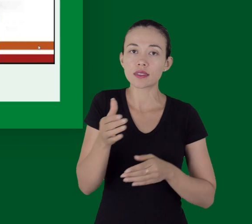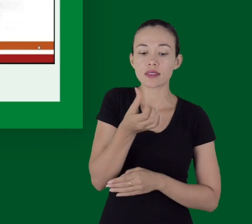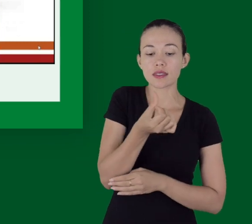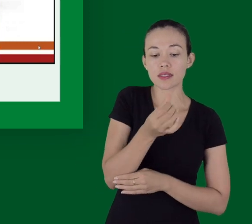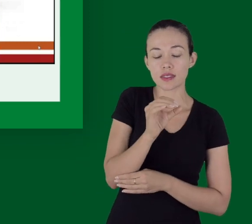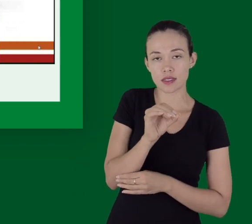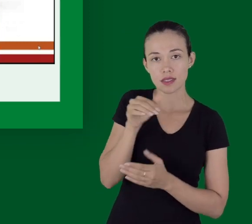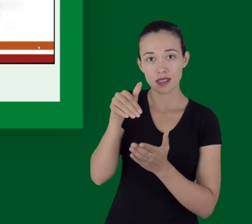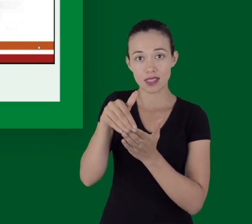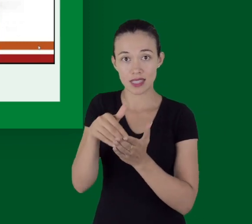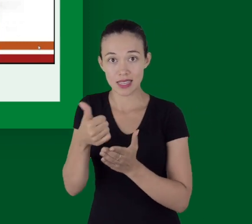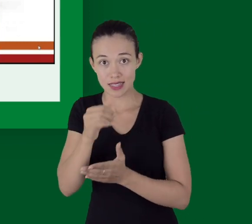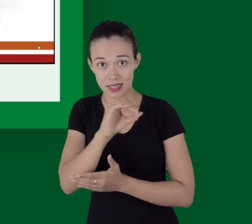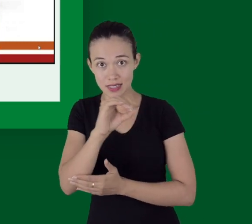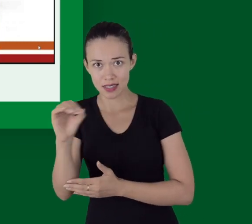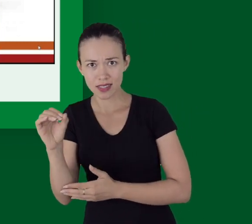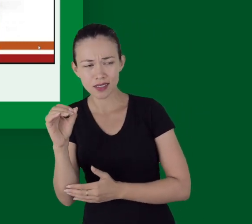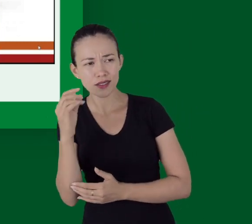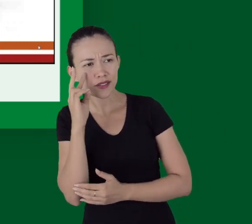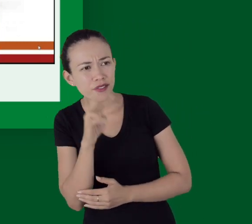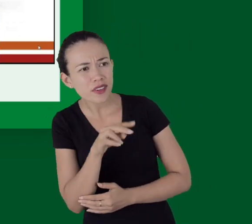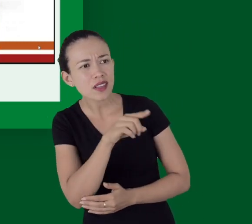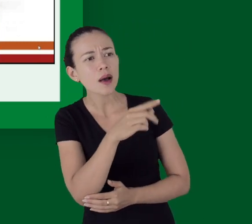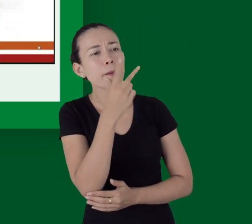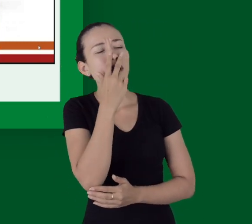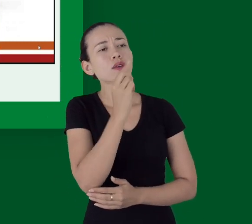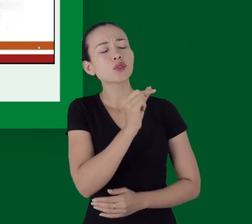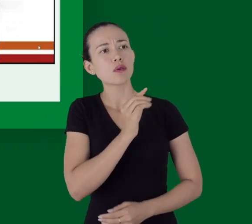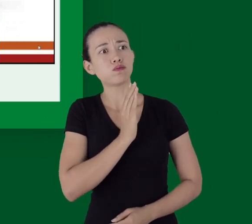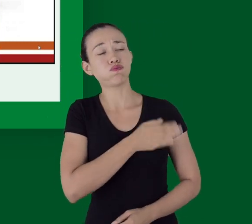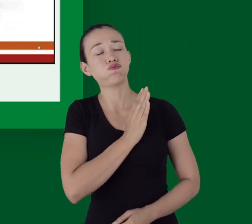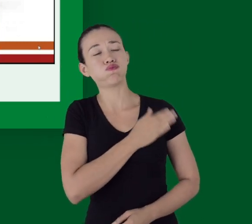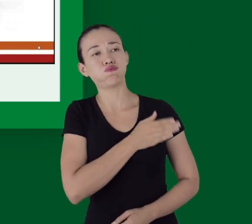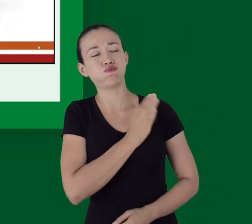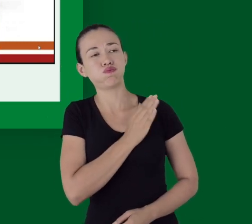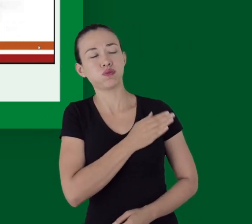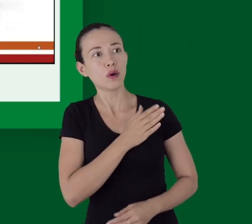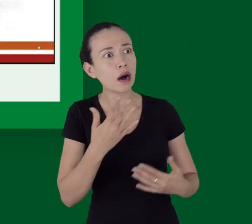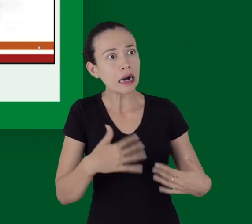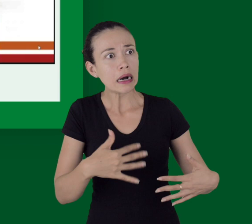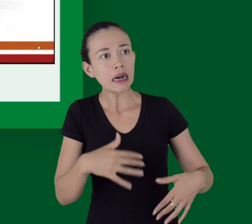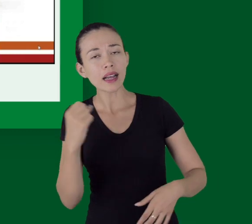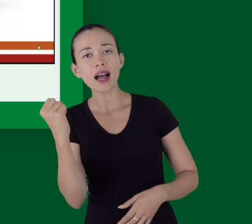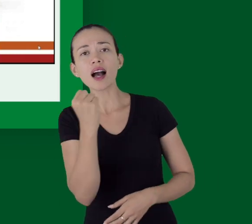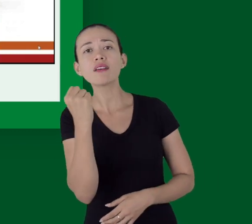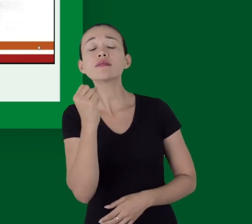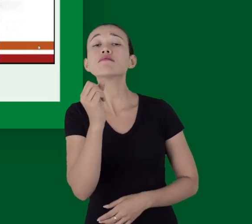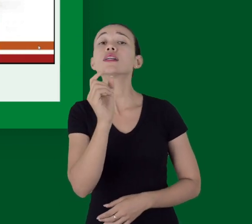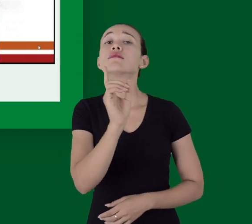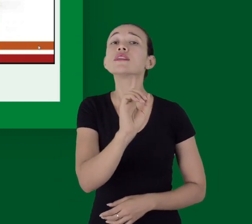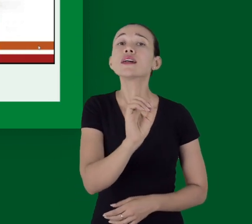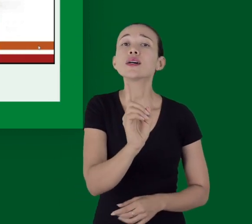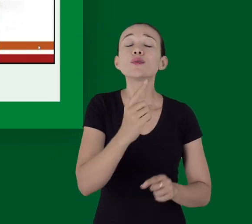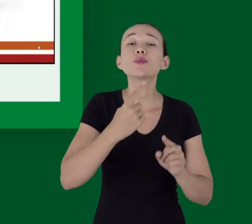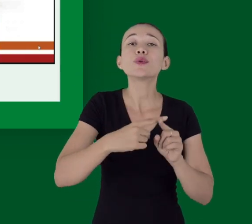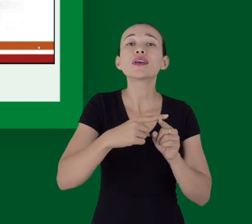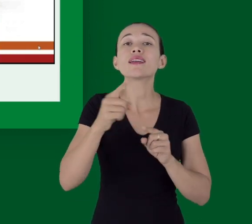100. Aí você acha que ele está fazendo uma arritmia grave, mas na verdade é porque está abrindo o vaso, é uma arritmia